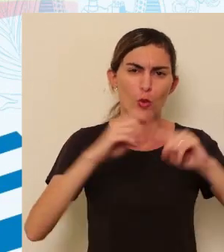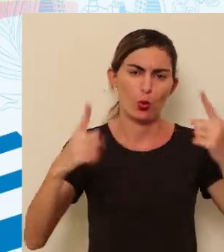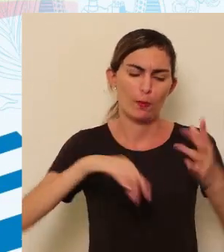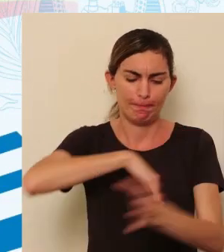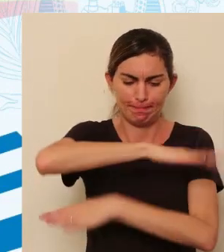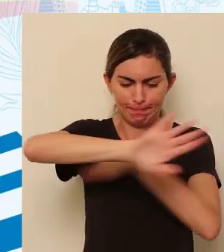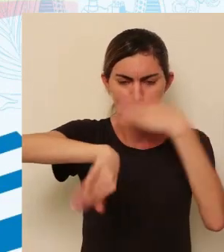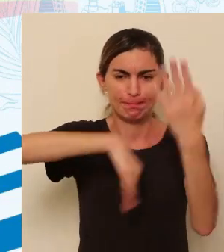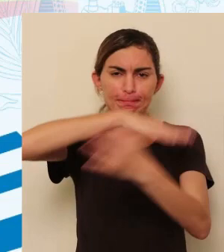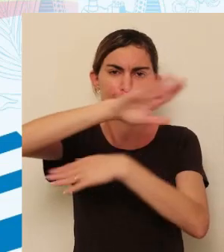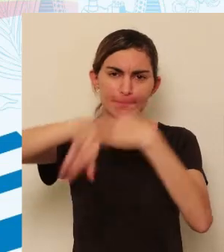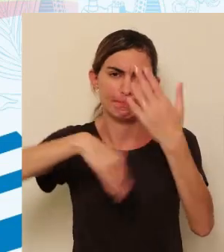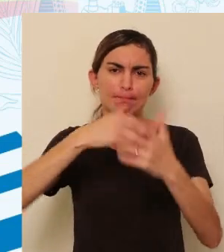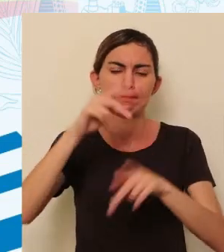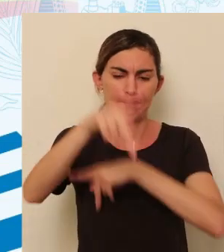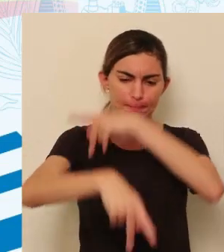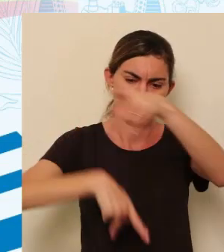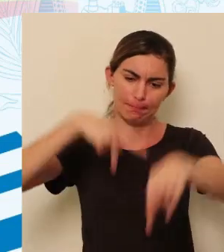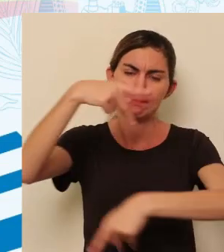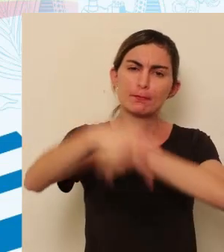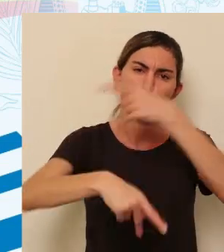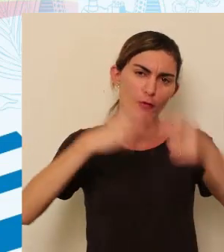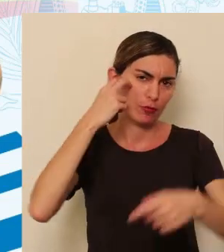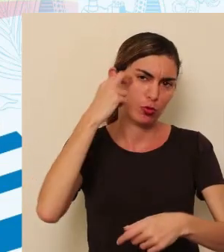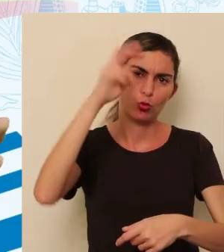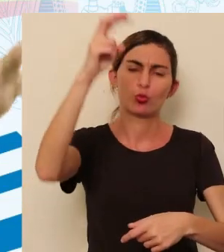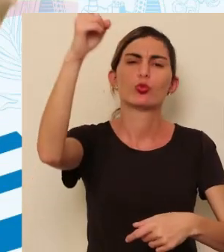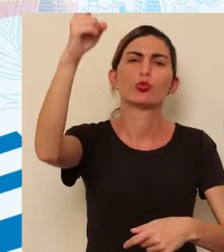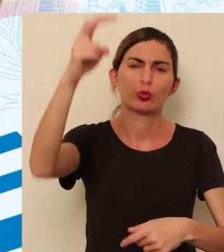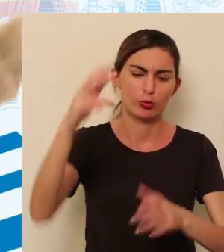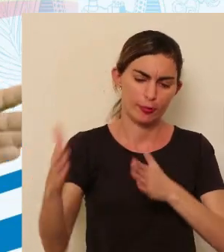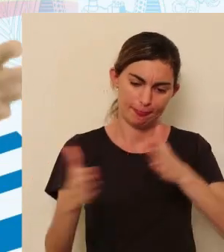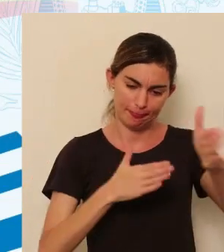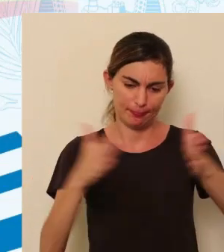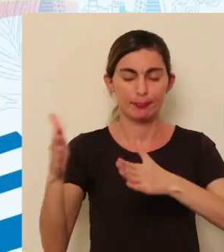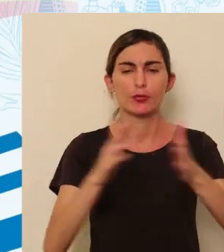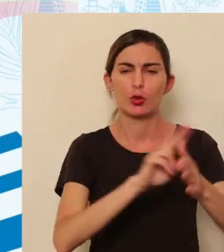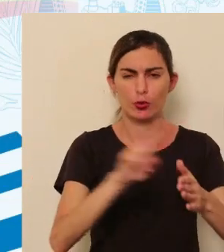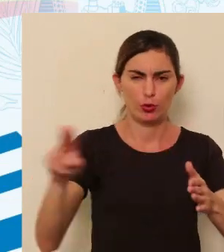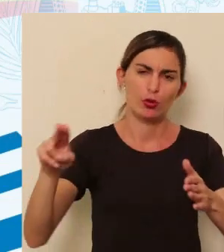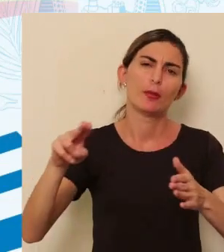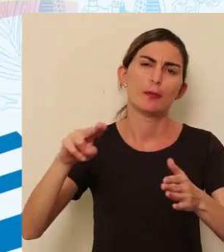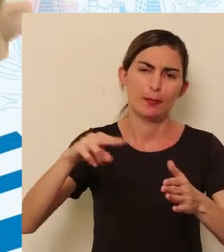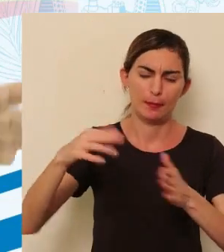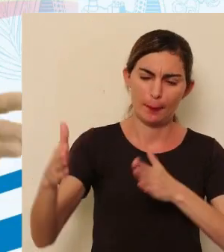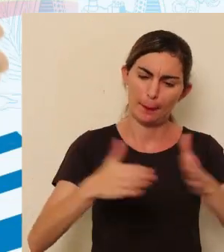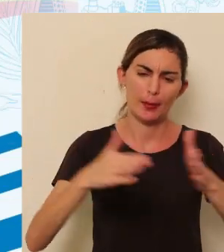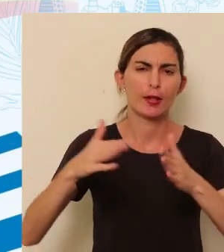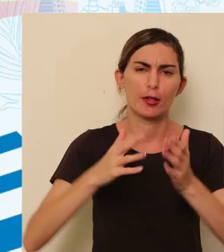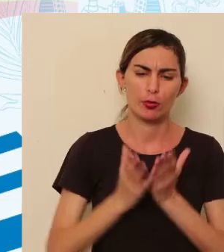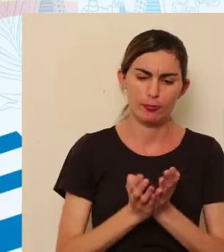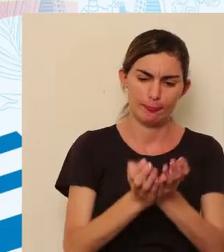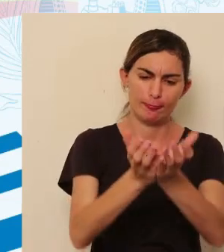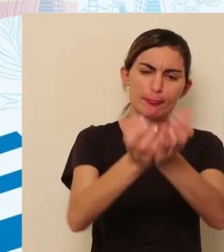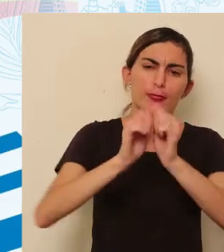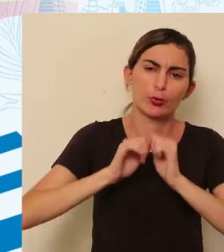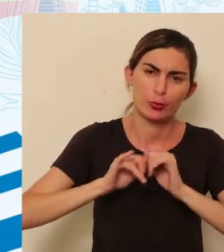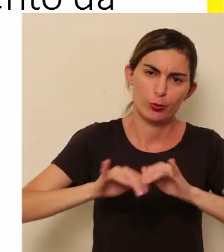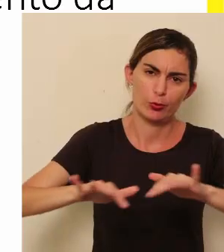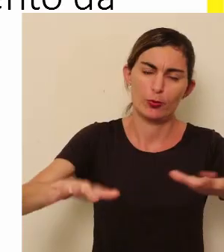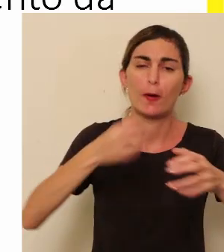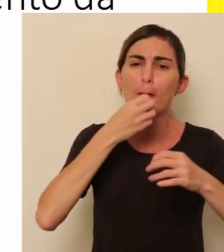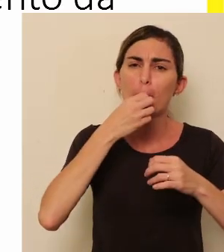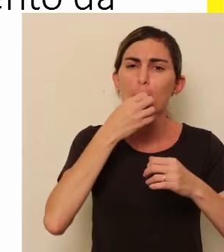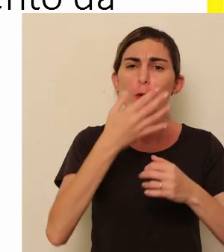ou a desorganização de muitos povos e cultura nesse período que chamamos do período das expansões